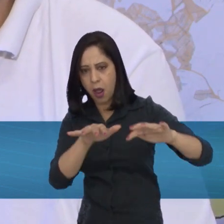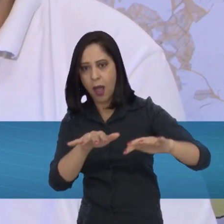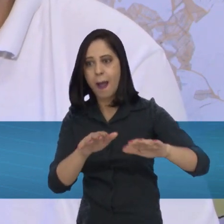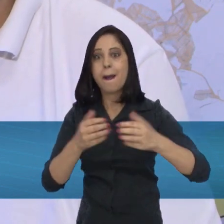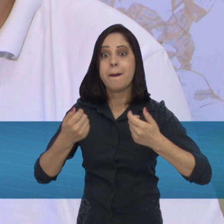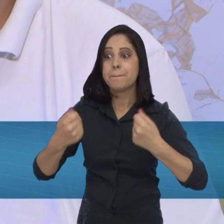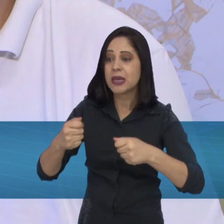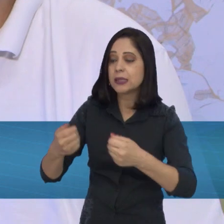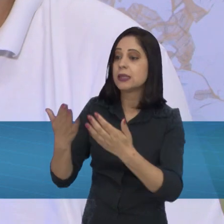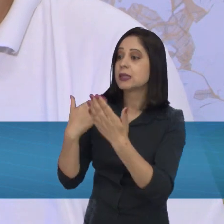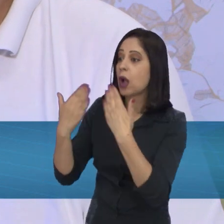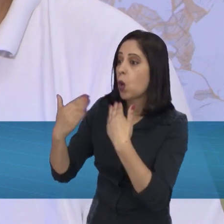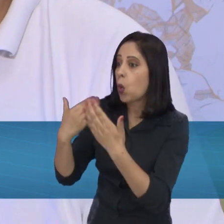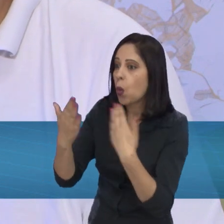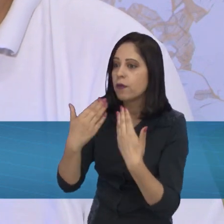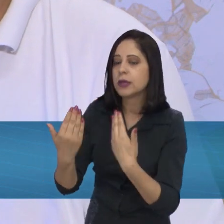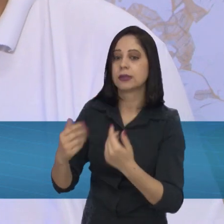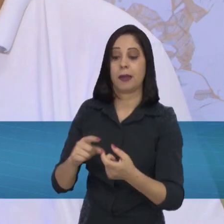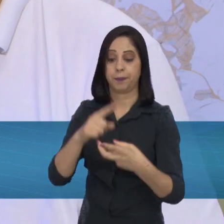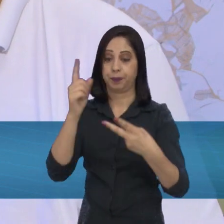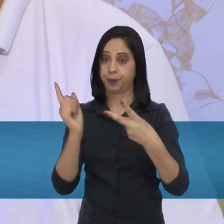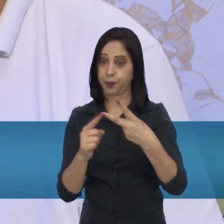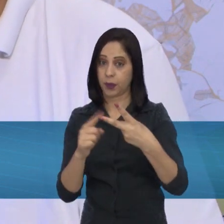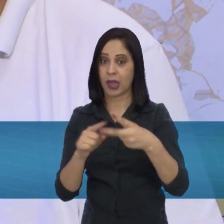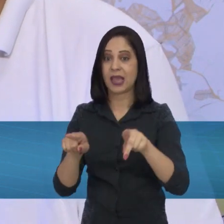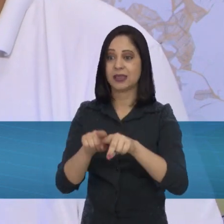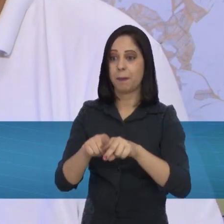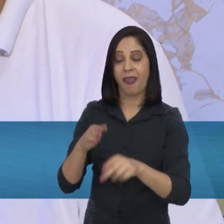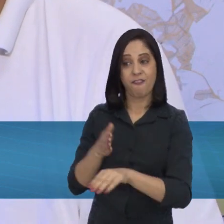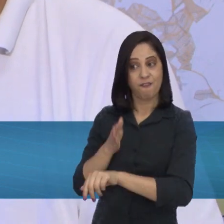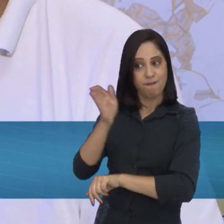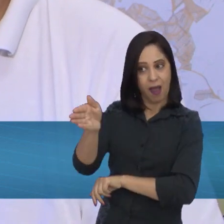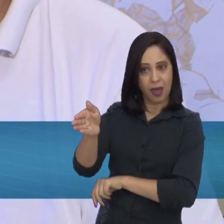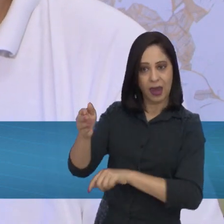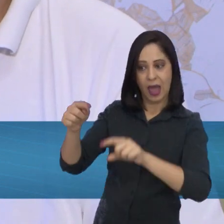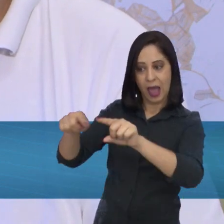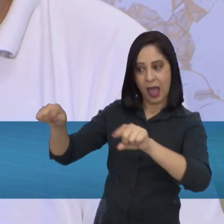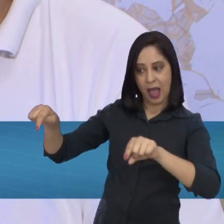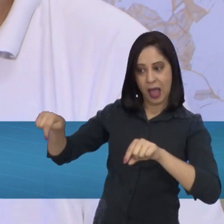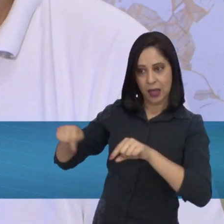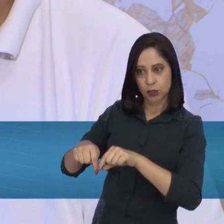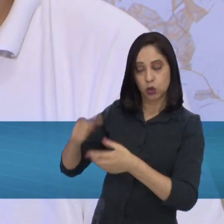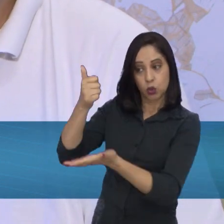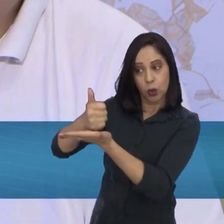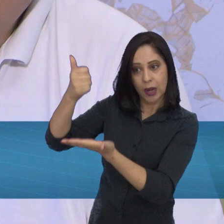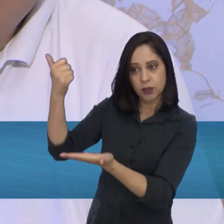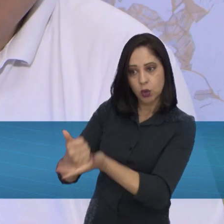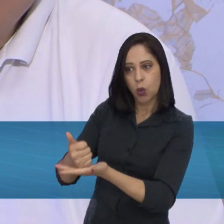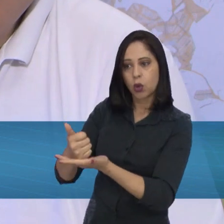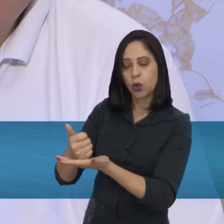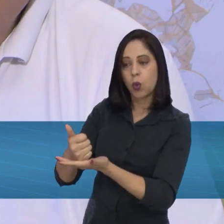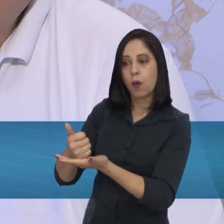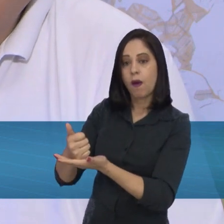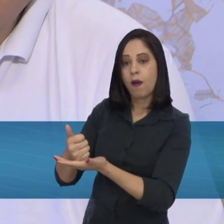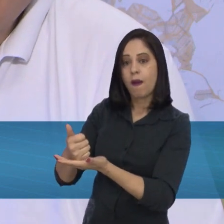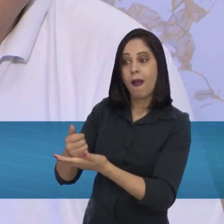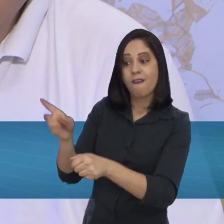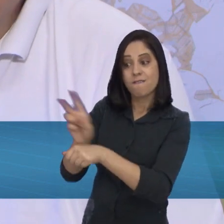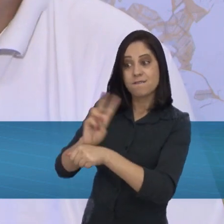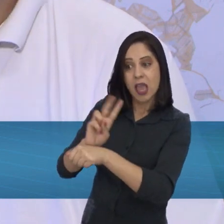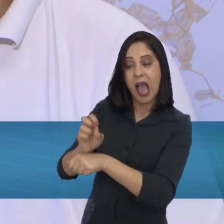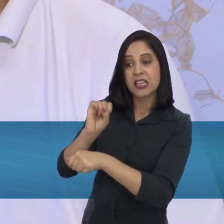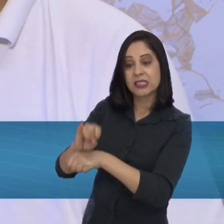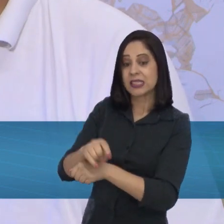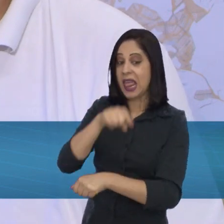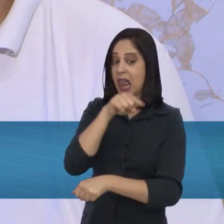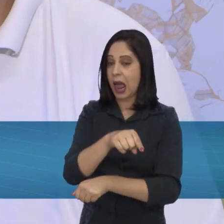com os moradores mais antigos. 2, vá ao cartório para ver se há documentação da